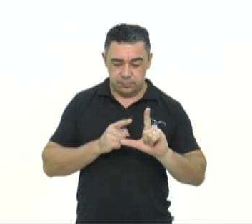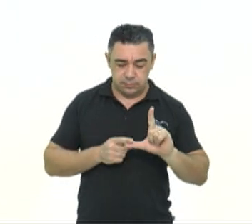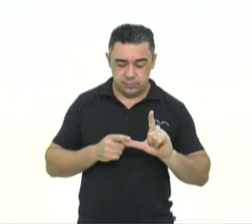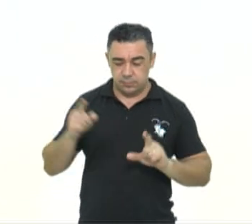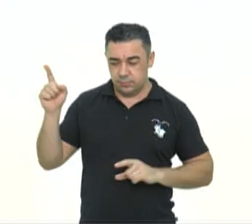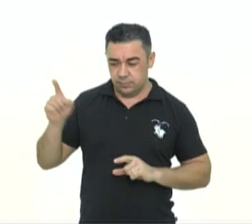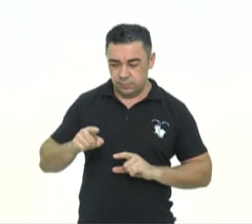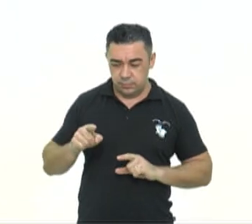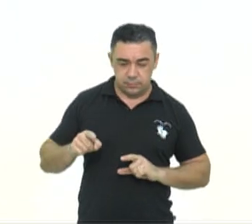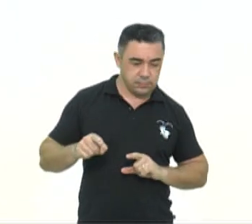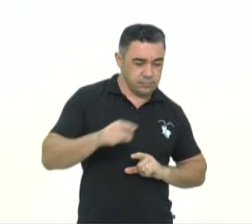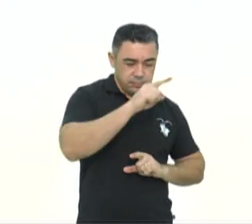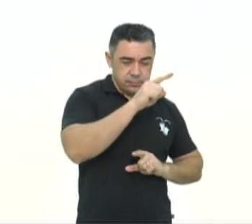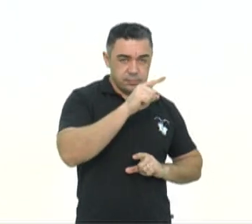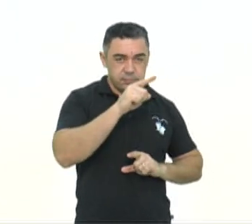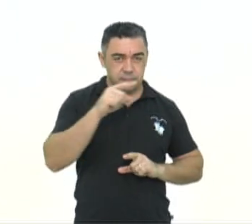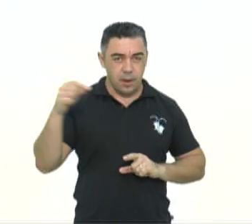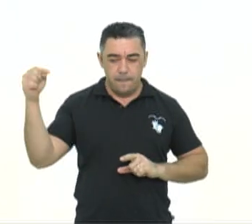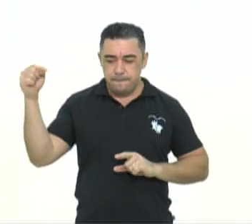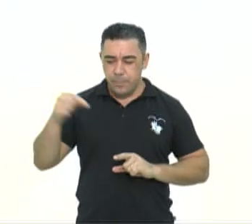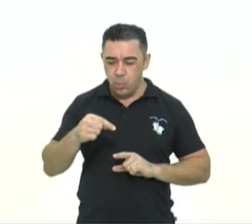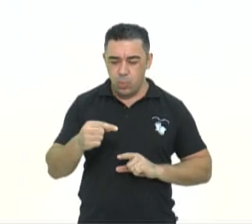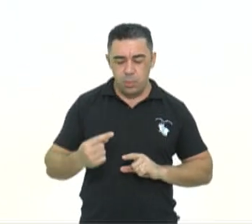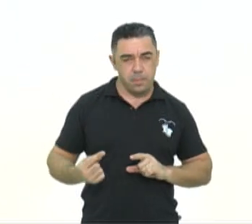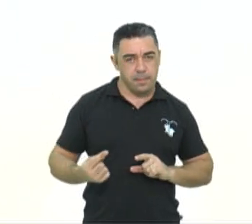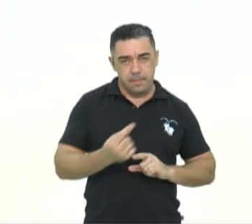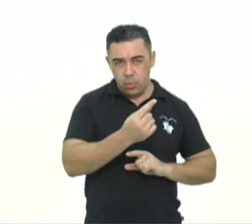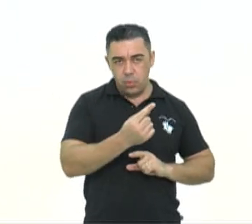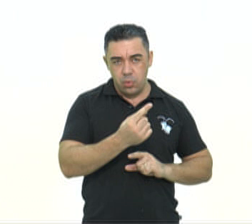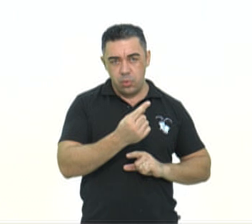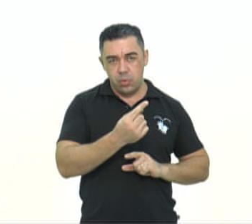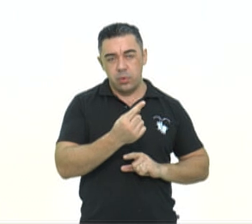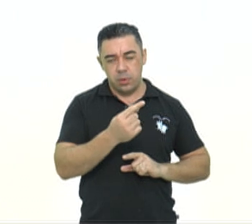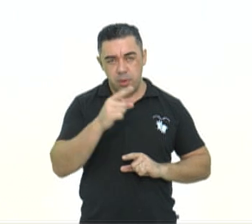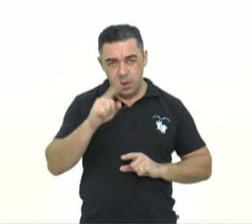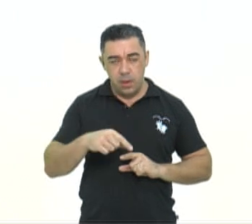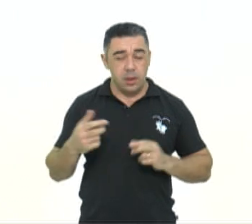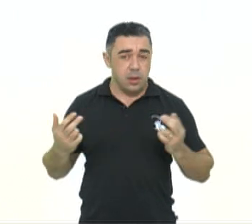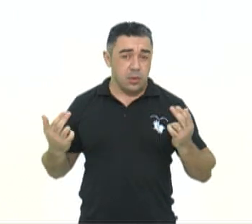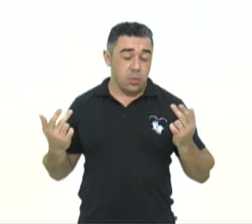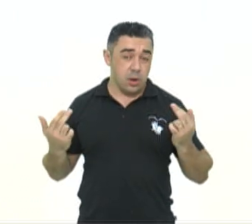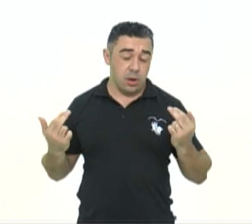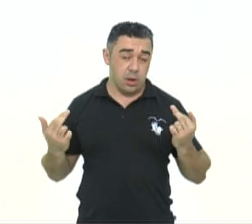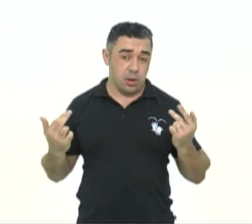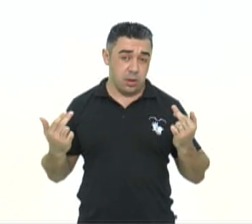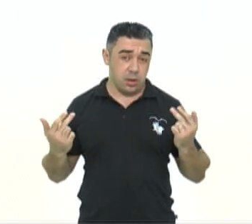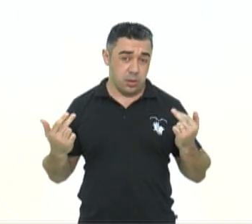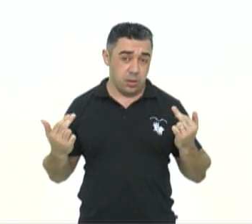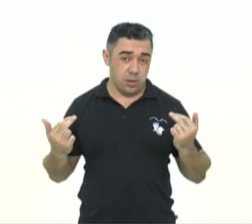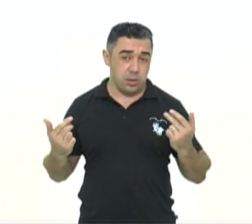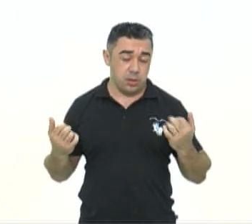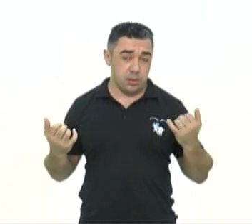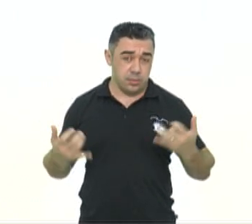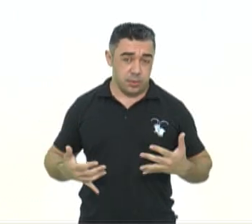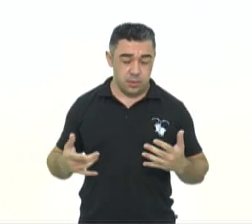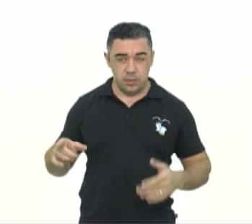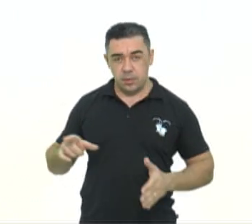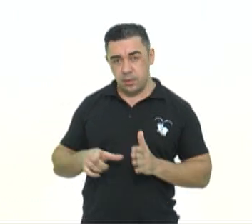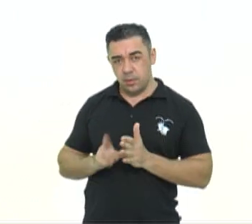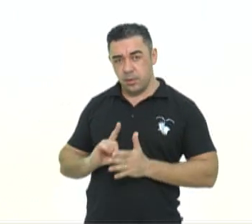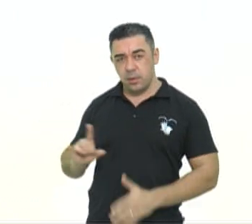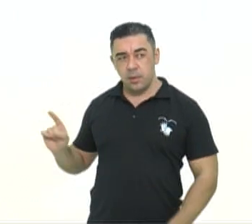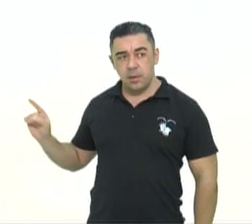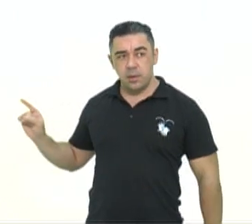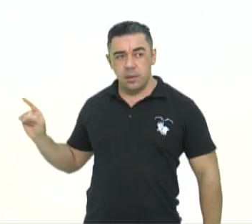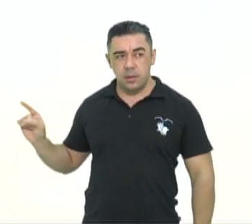de incidência da bola na lateral da mesa e o ângulo de rebatimento são iguais, como falava lá o nosso